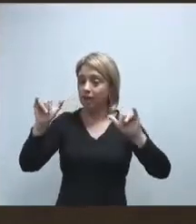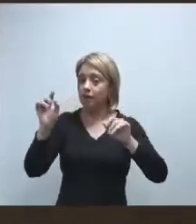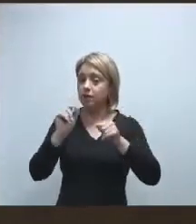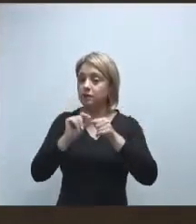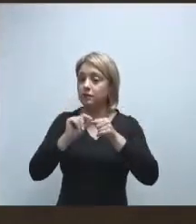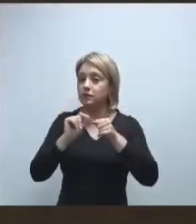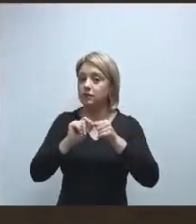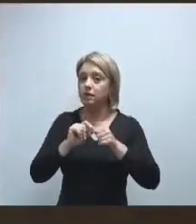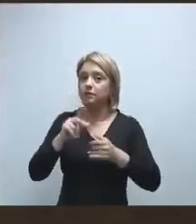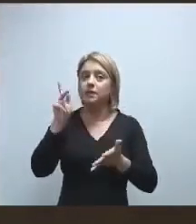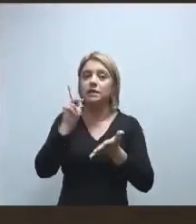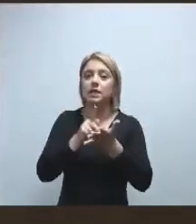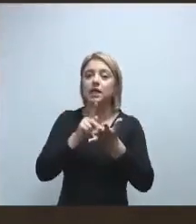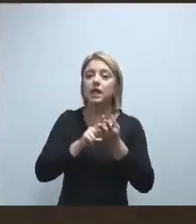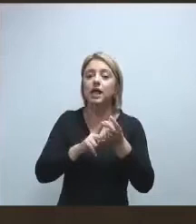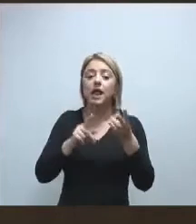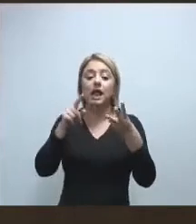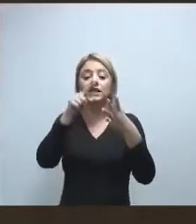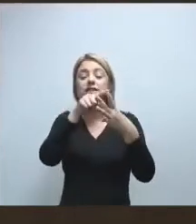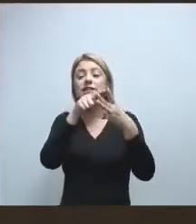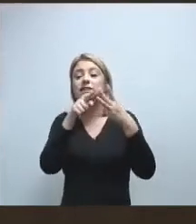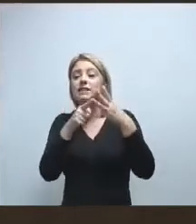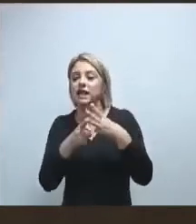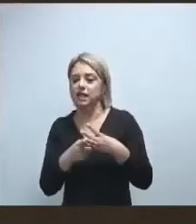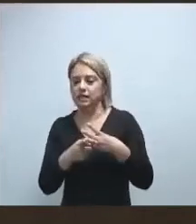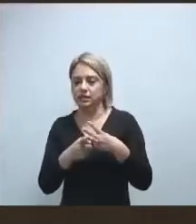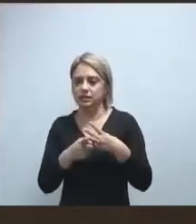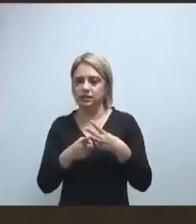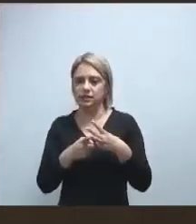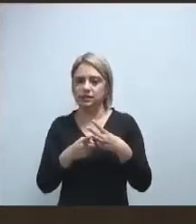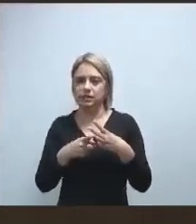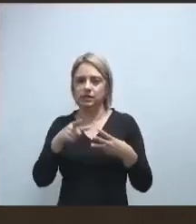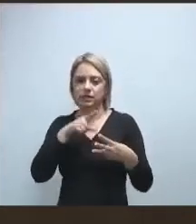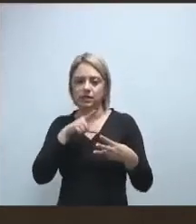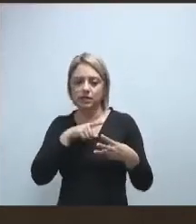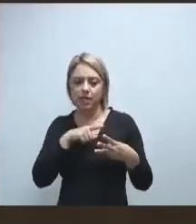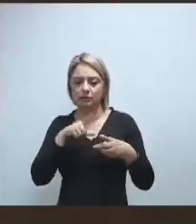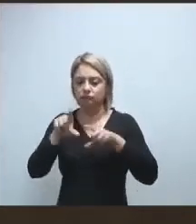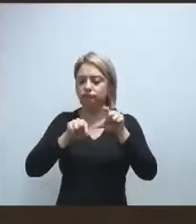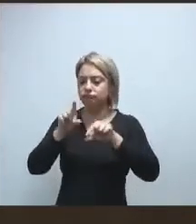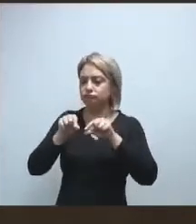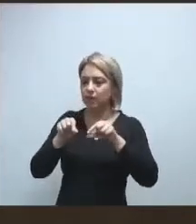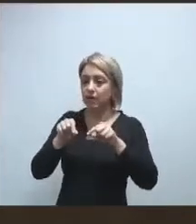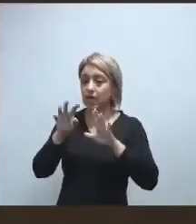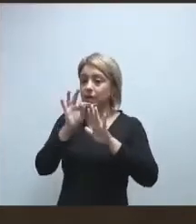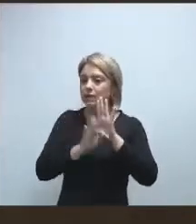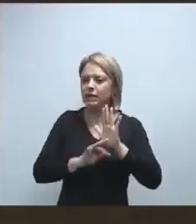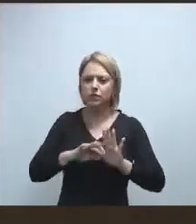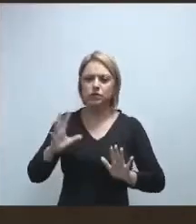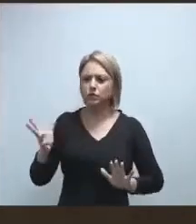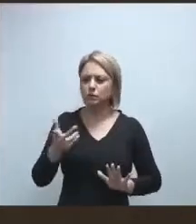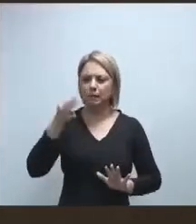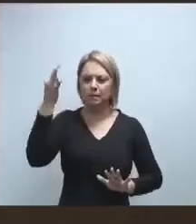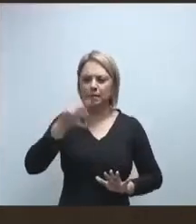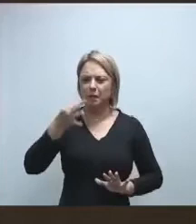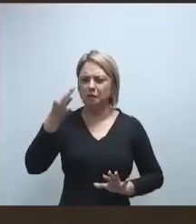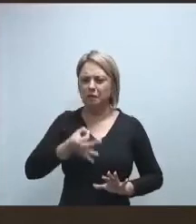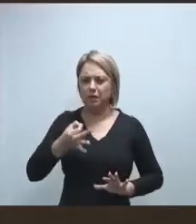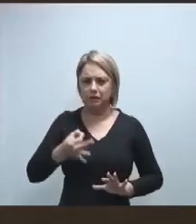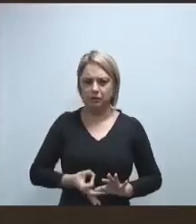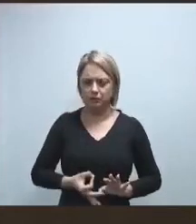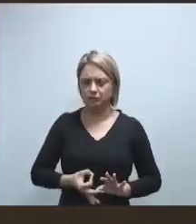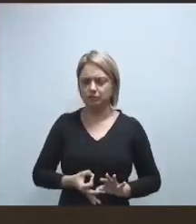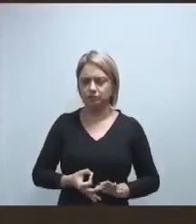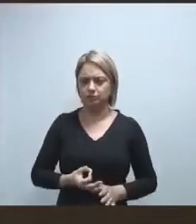na verdade três alternativas à via alternativa que era o texto ideal o ideal